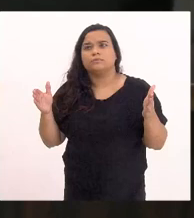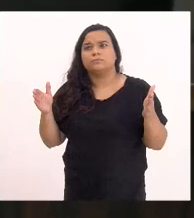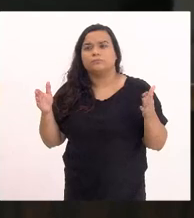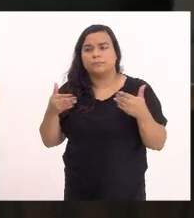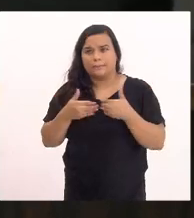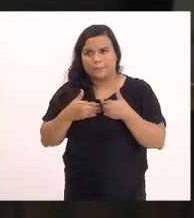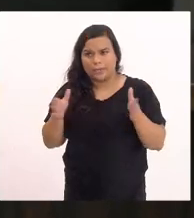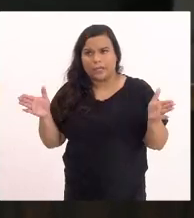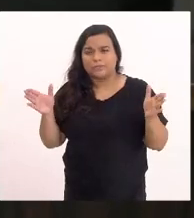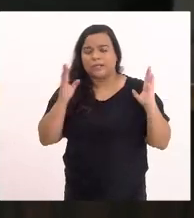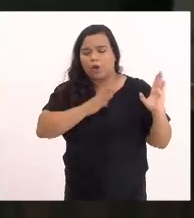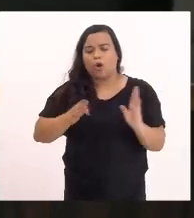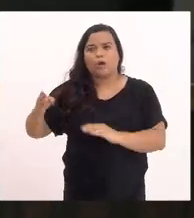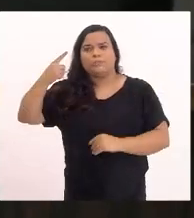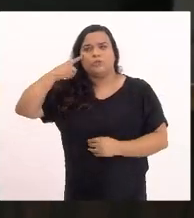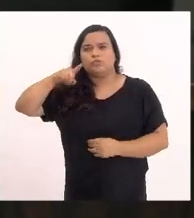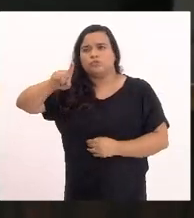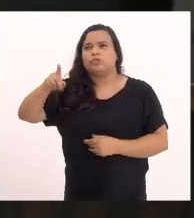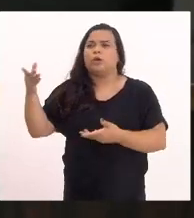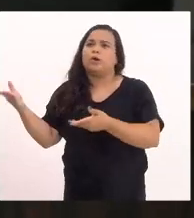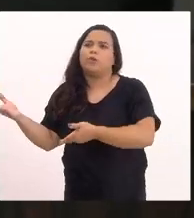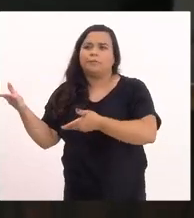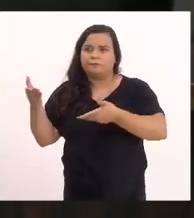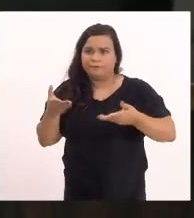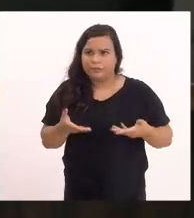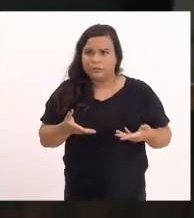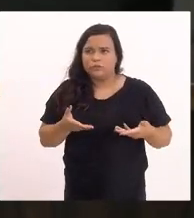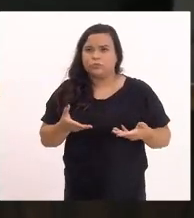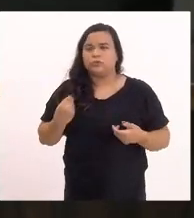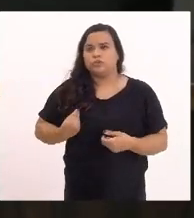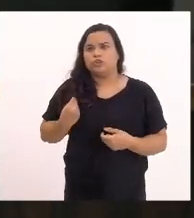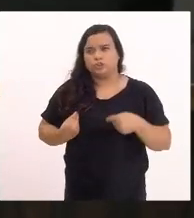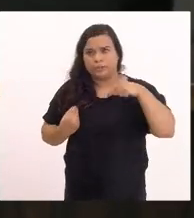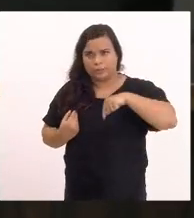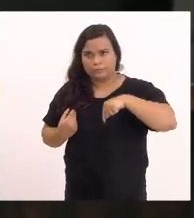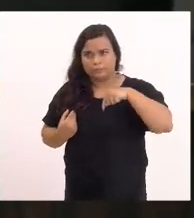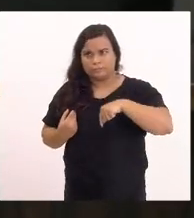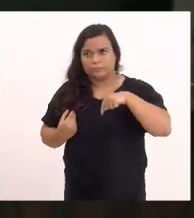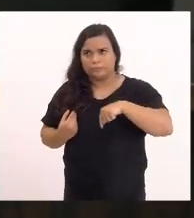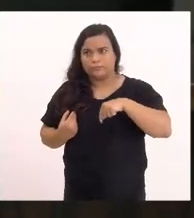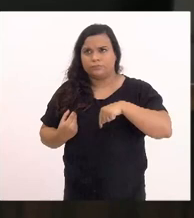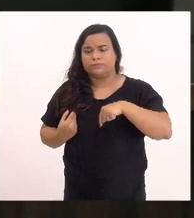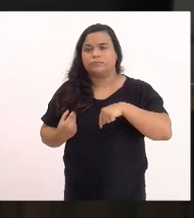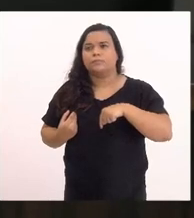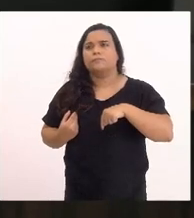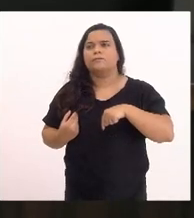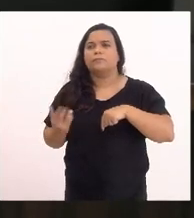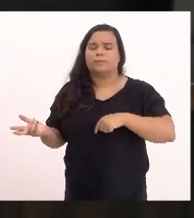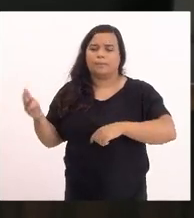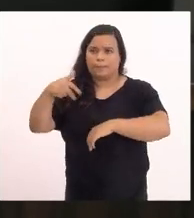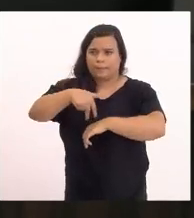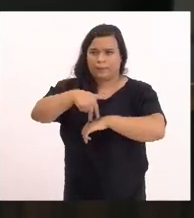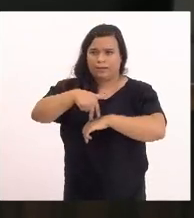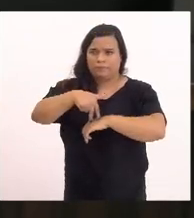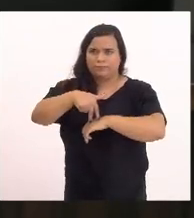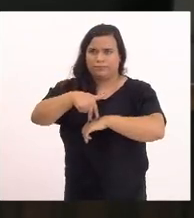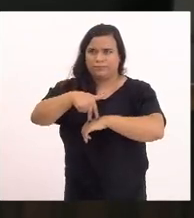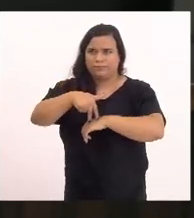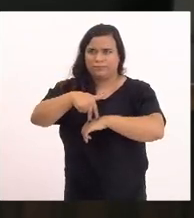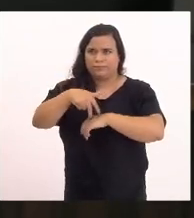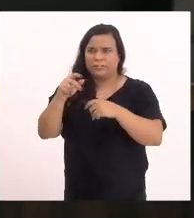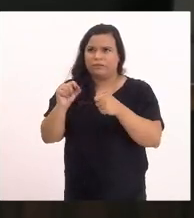reaberta a ordem do dia. Convido para estarem aqui para prestar o